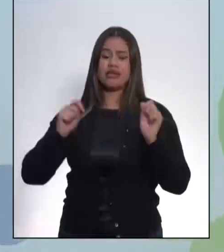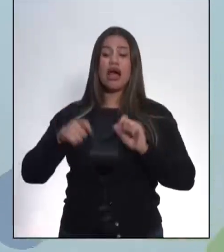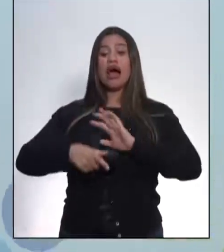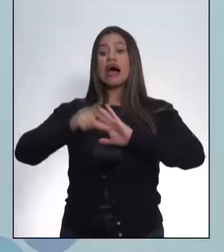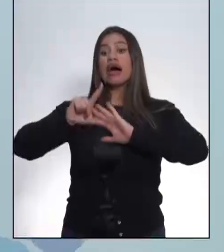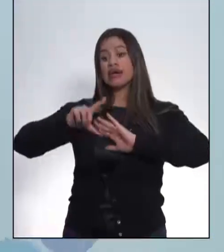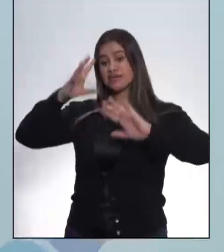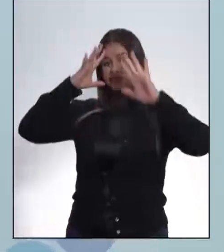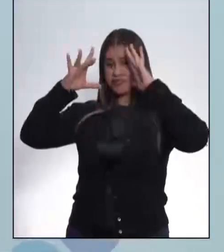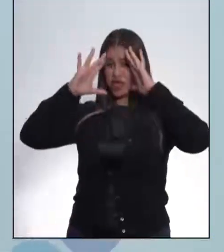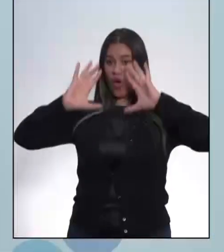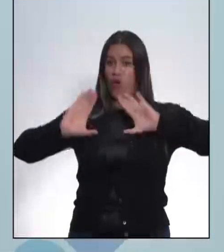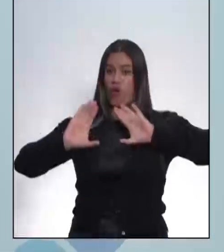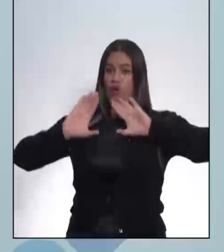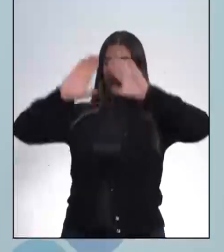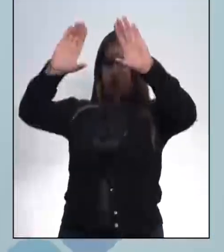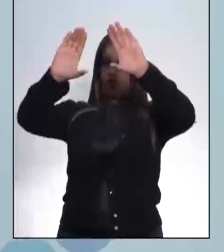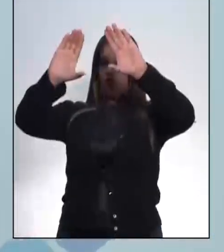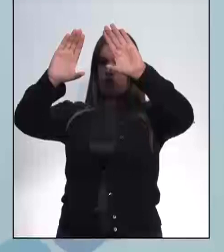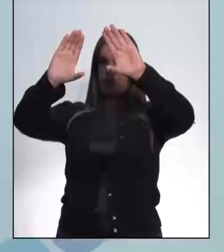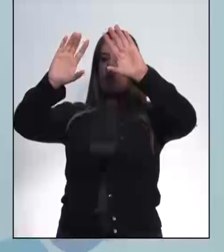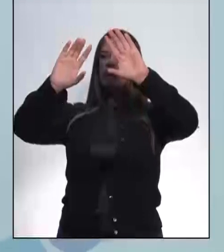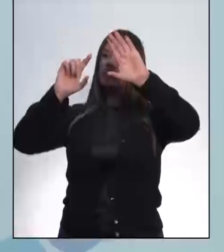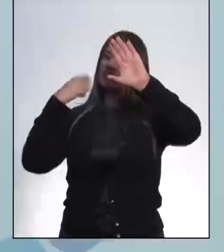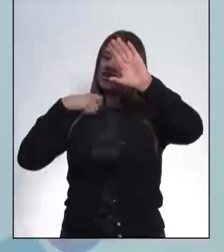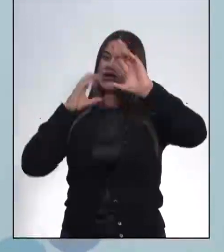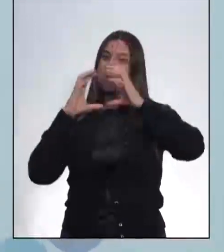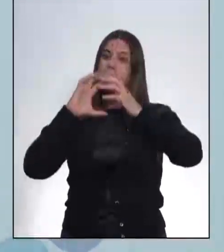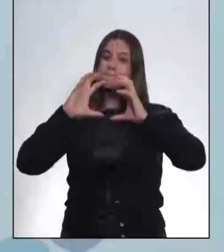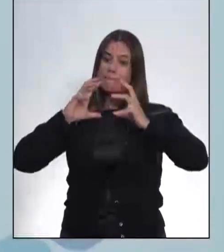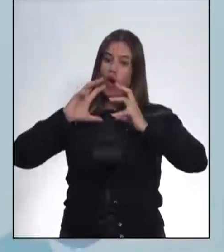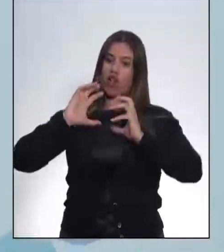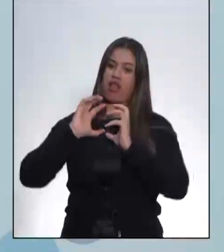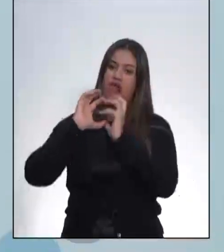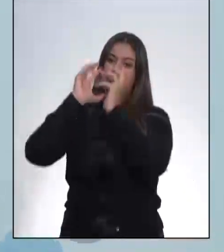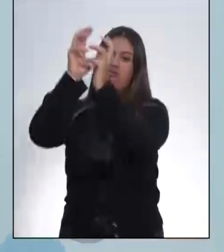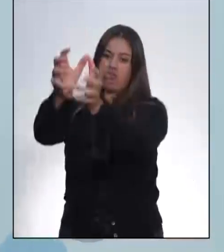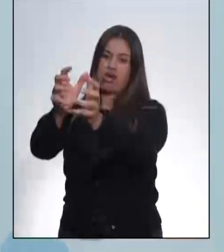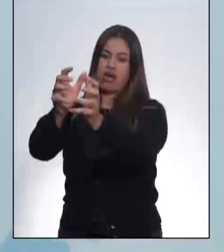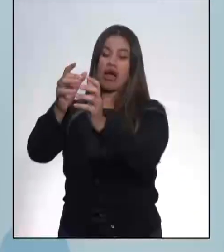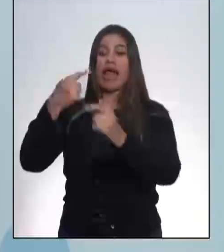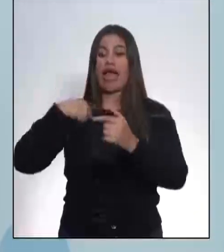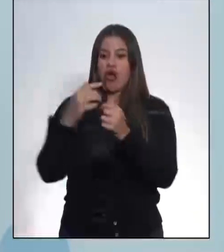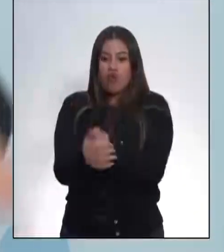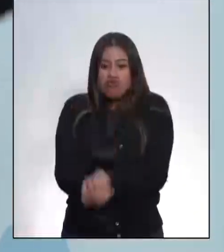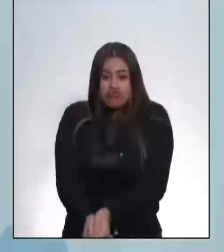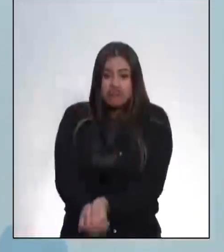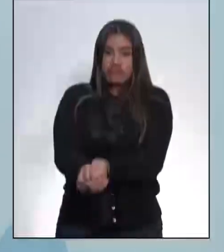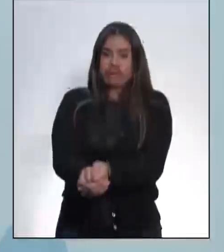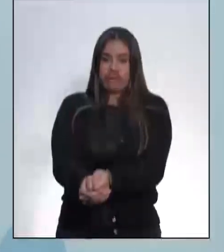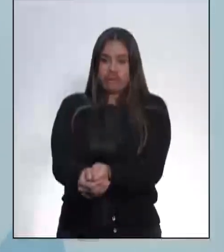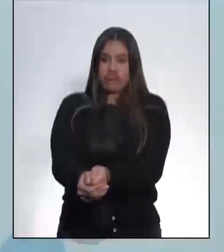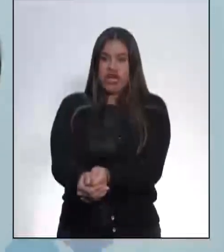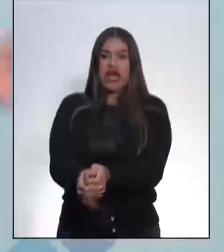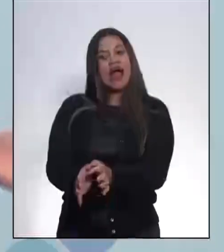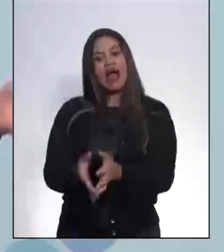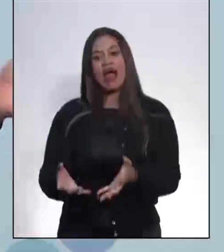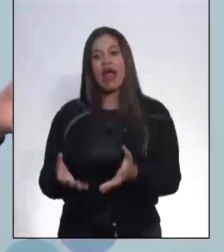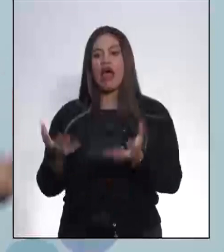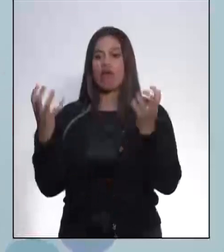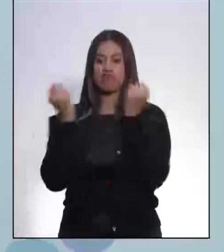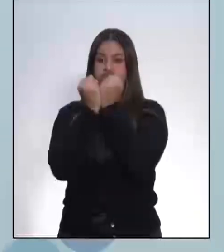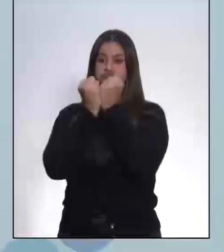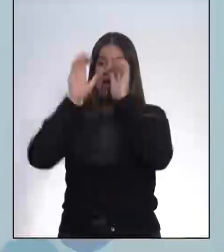pouquinho. Sacar a bola é para lançar a bola para o outro lado. Concorda comigo ou não? Quando eu faço assim, é recepção da bola. E se eu estou cortando, eu estou